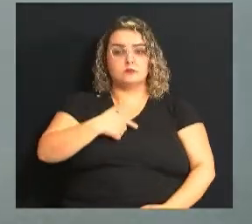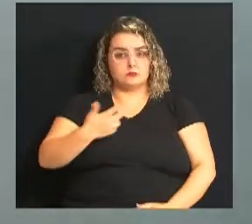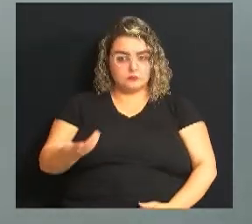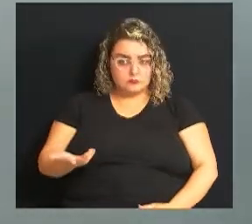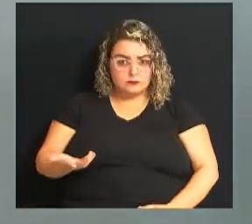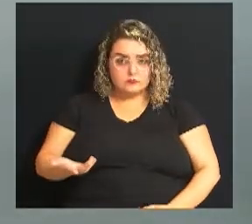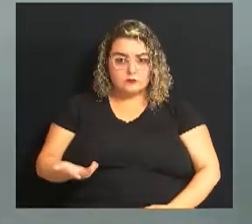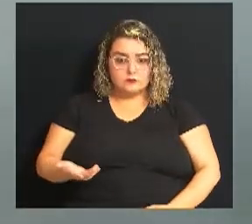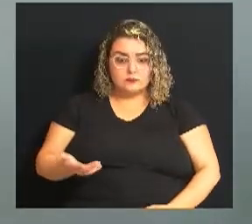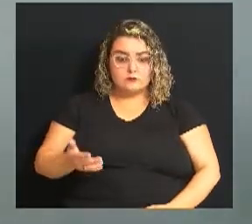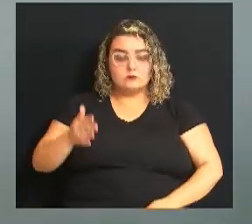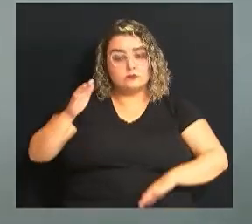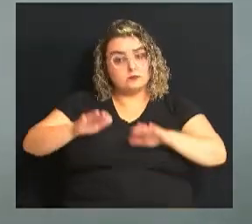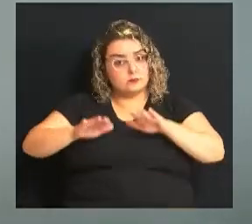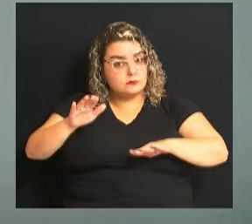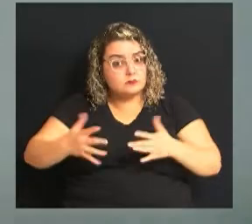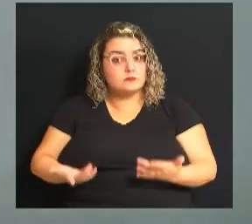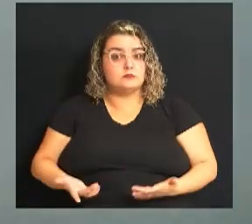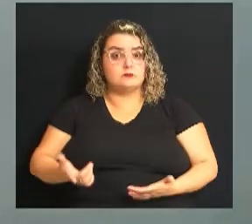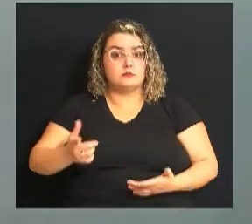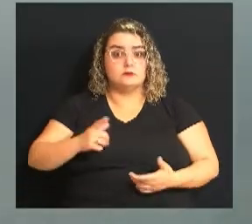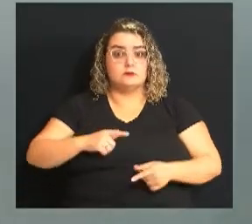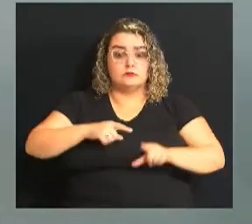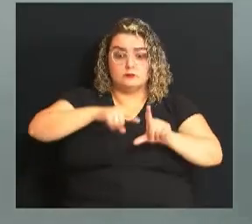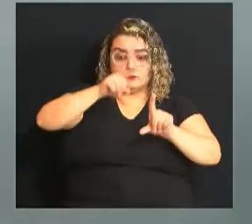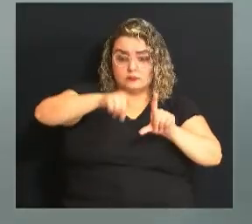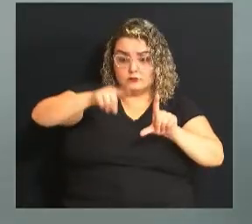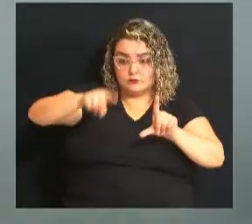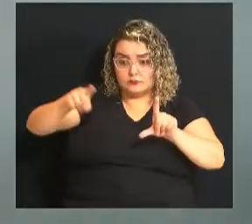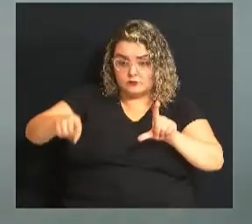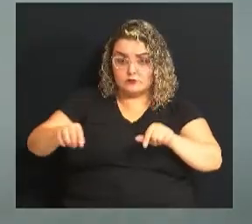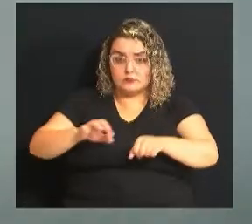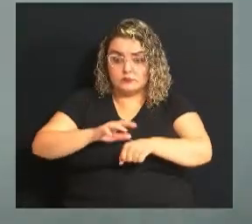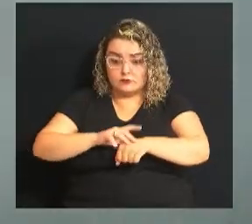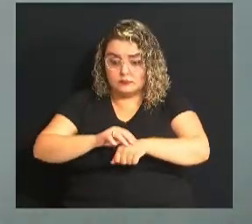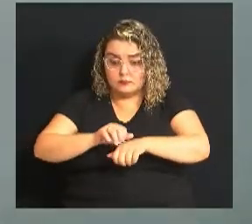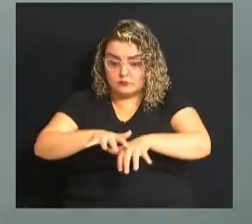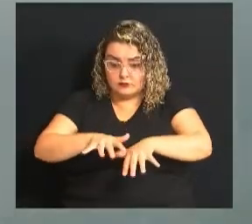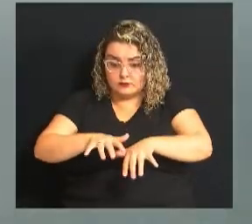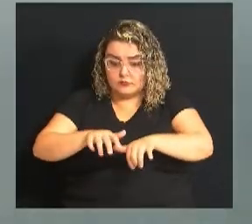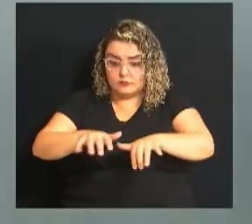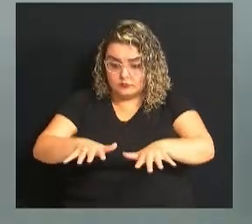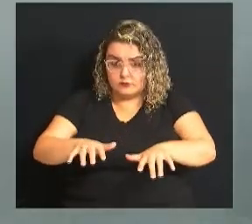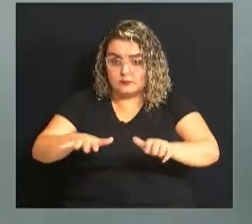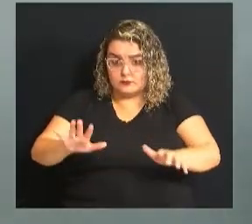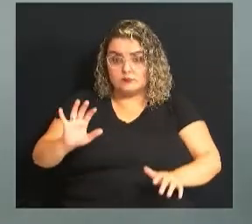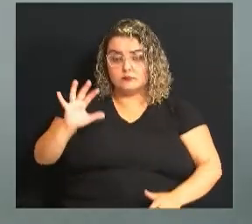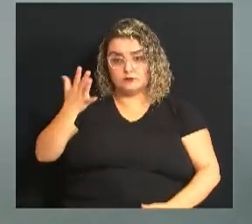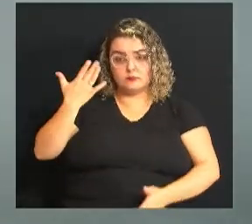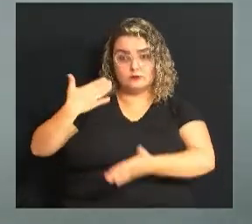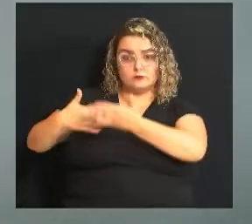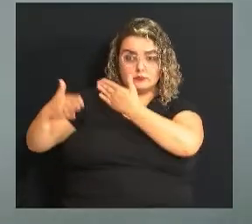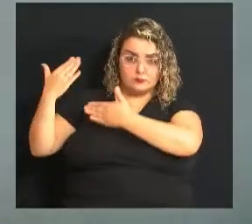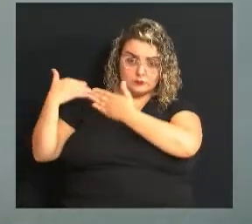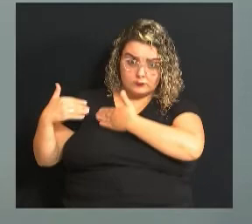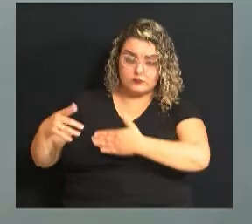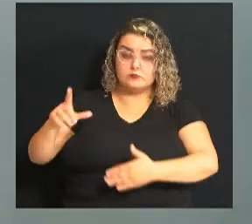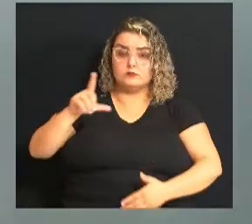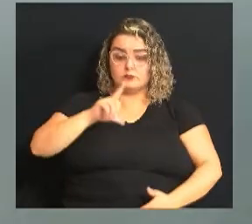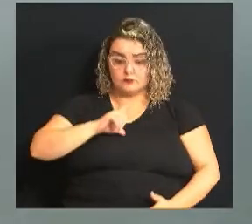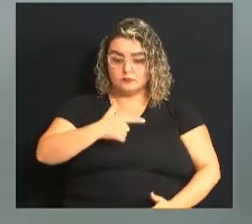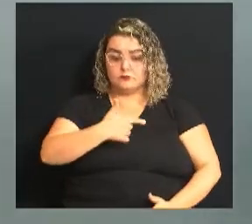e mexe, nós temos grandes epidemias, como aconteceu no passado, como teve em